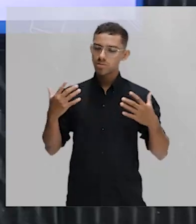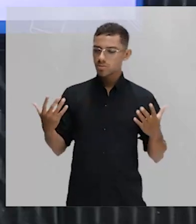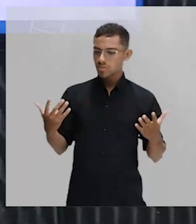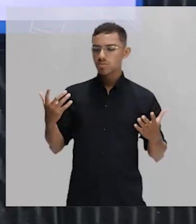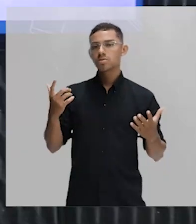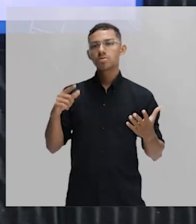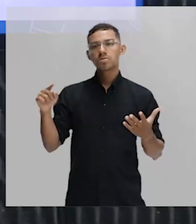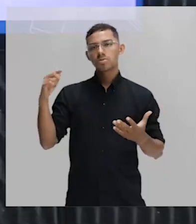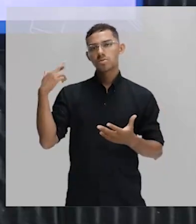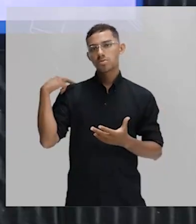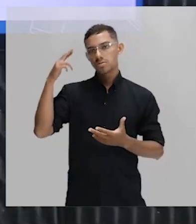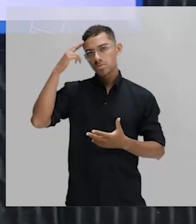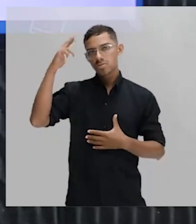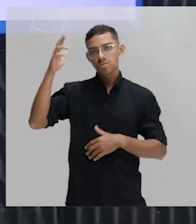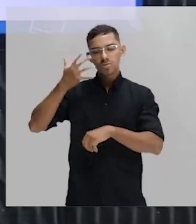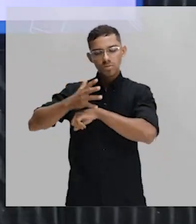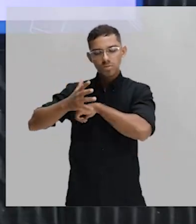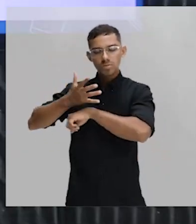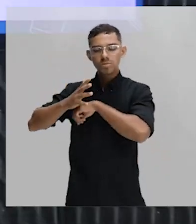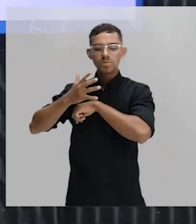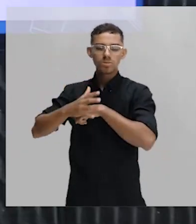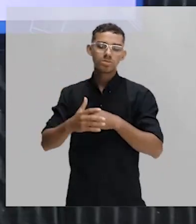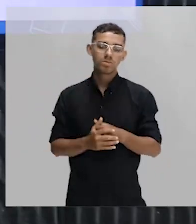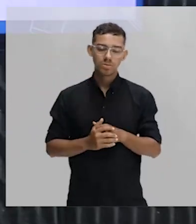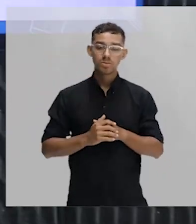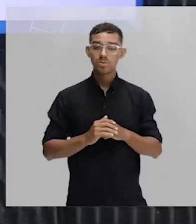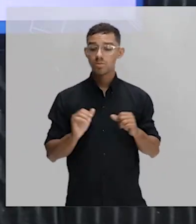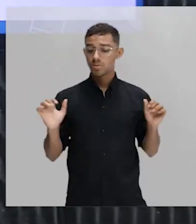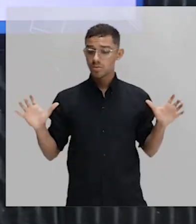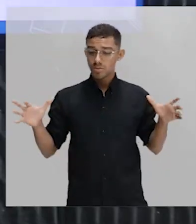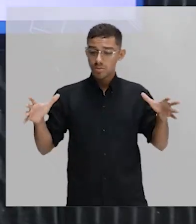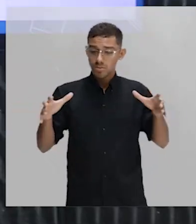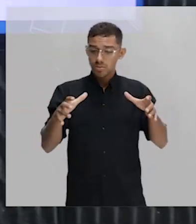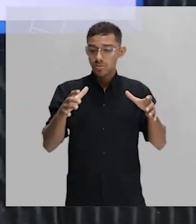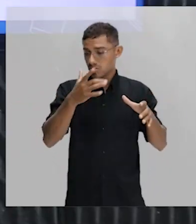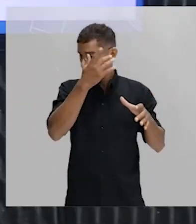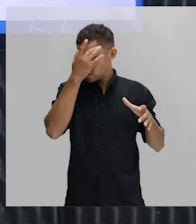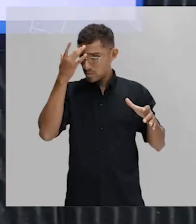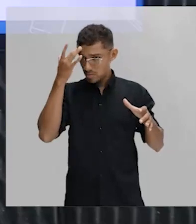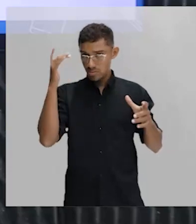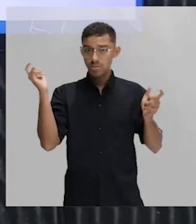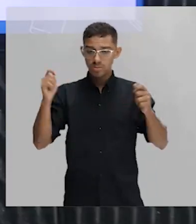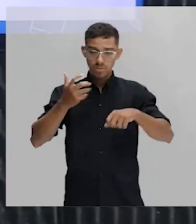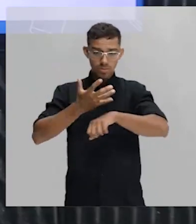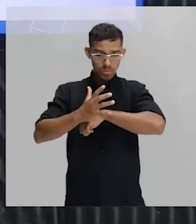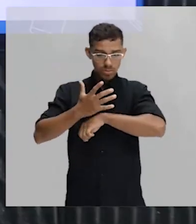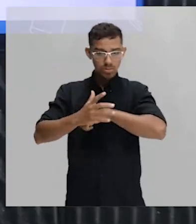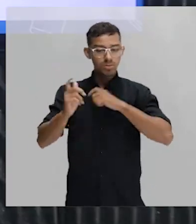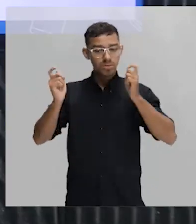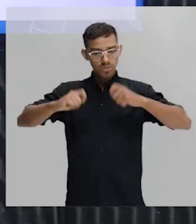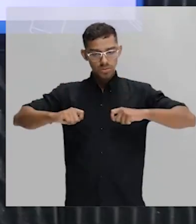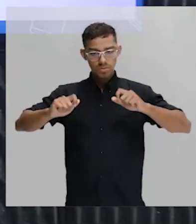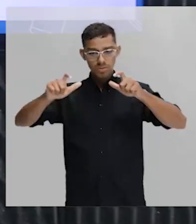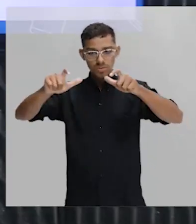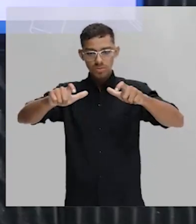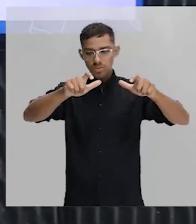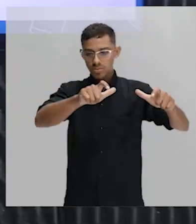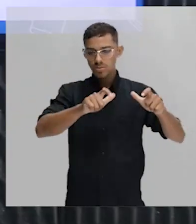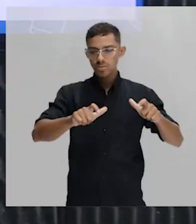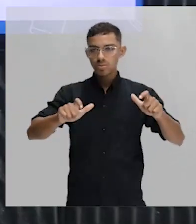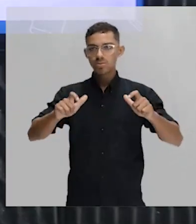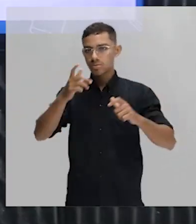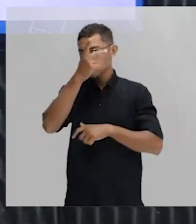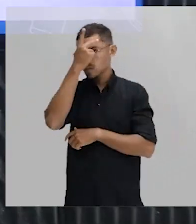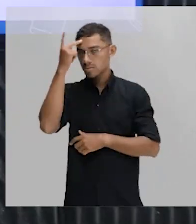eximiamente praticada. Aí, se eu tenho muita gente que pratica, eu preciso de um local, ou de vários locais, onde possa abrigar